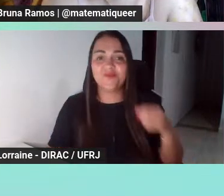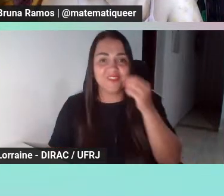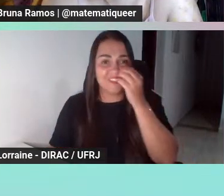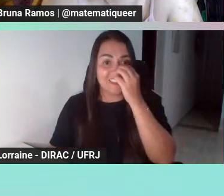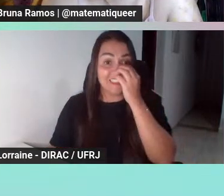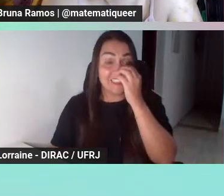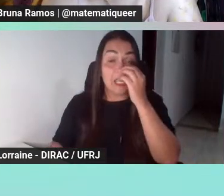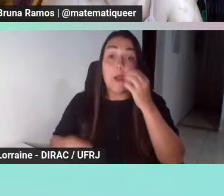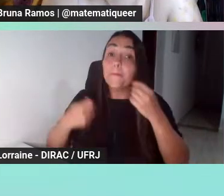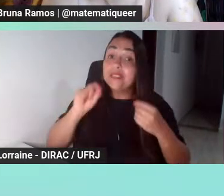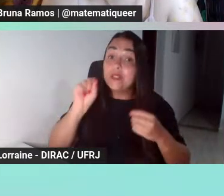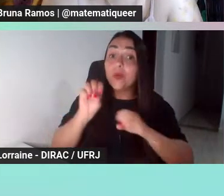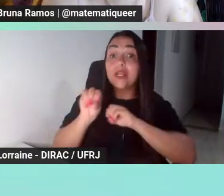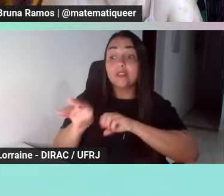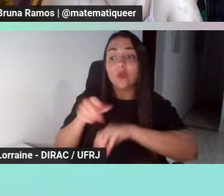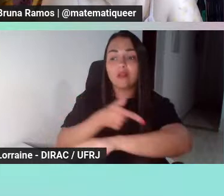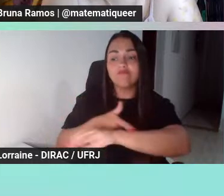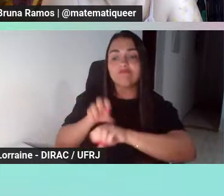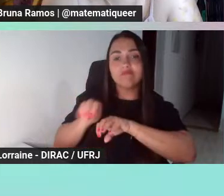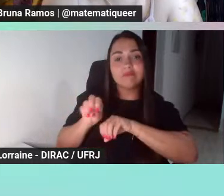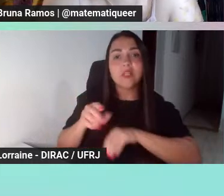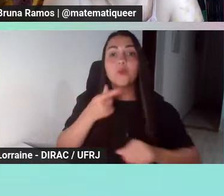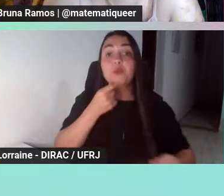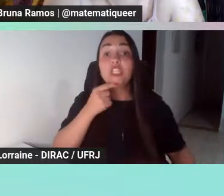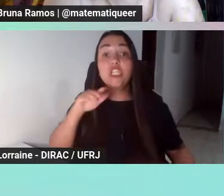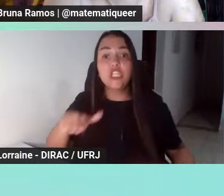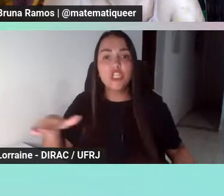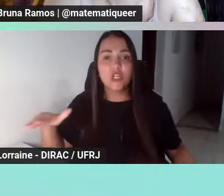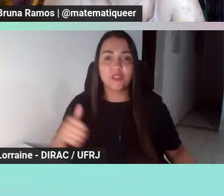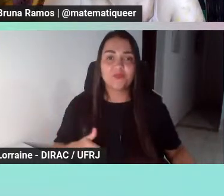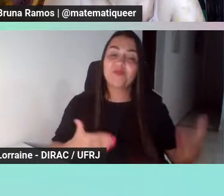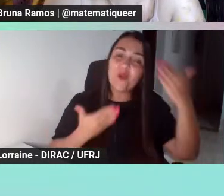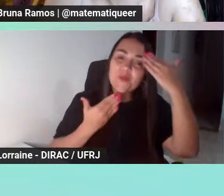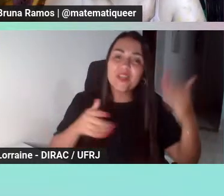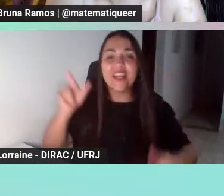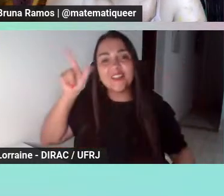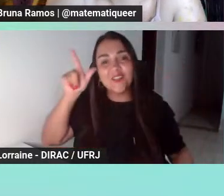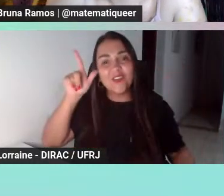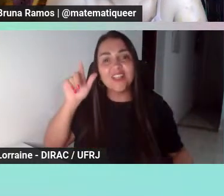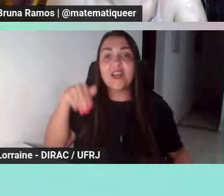que educar os meninos. Obrigado, Lohane. Obrigada,